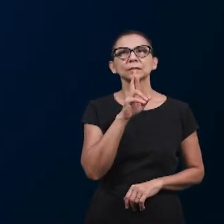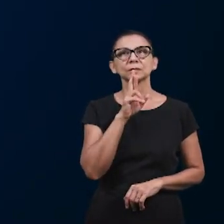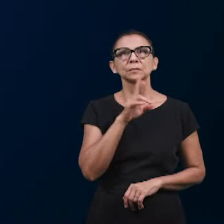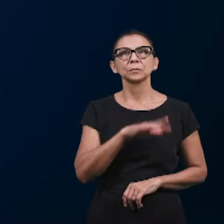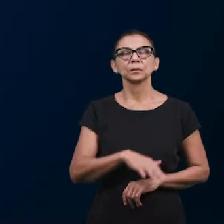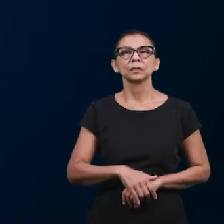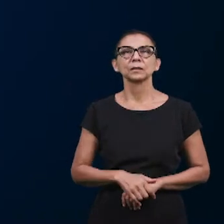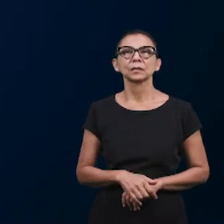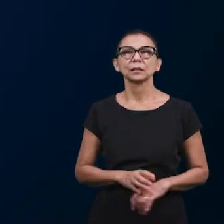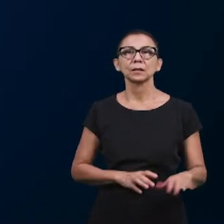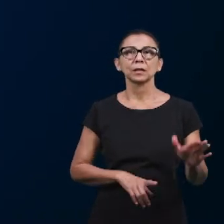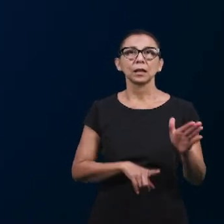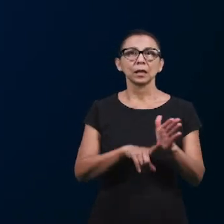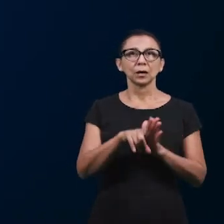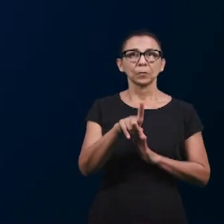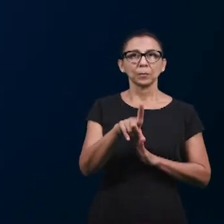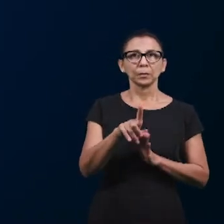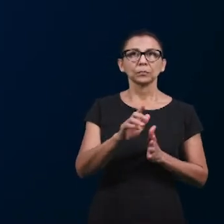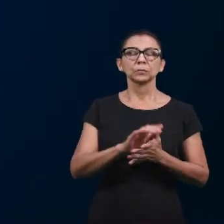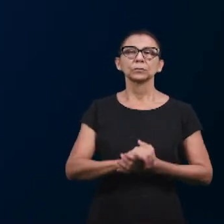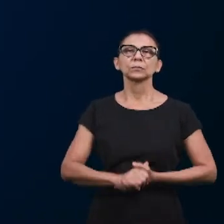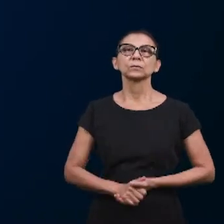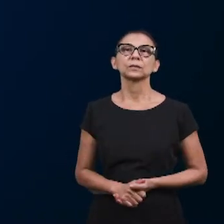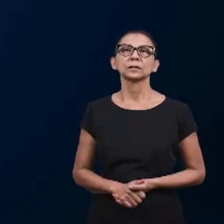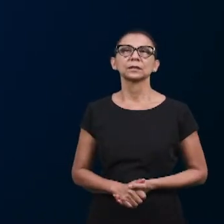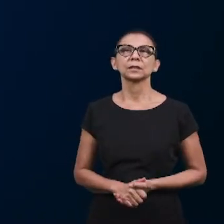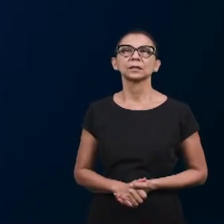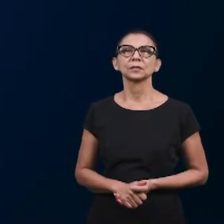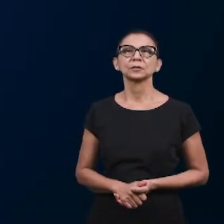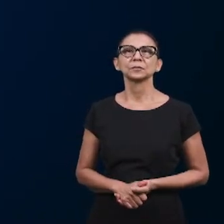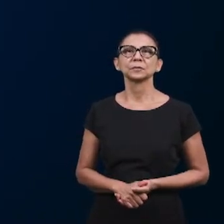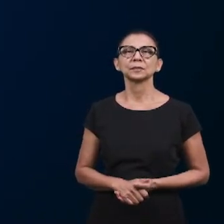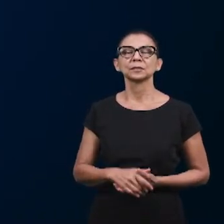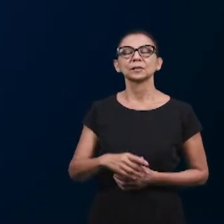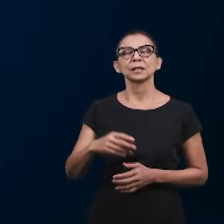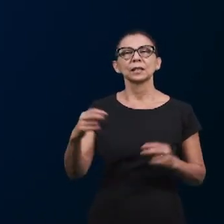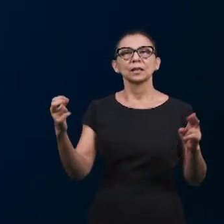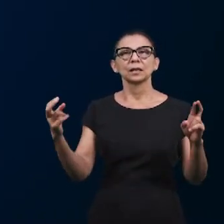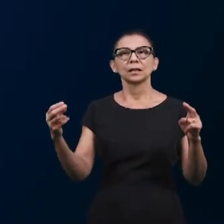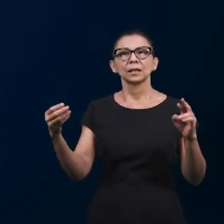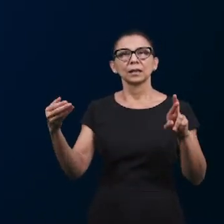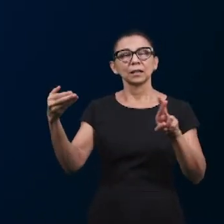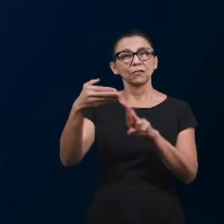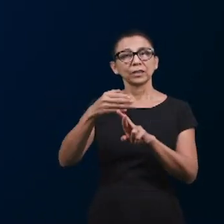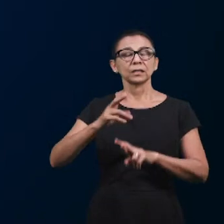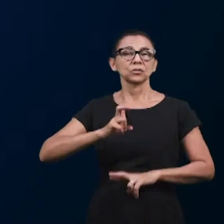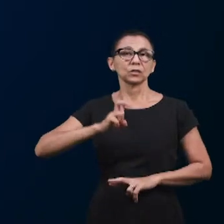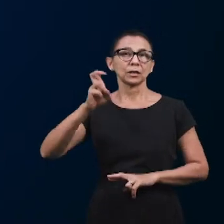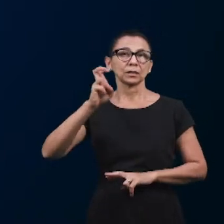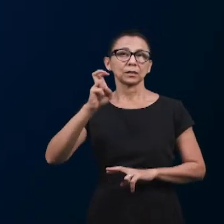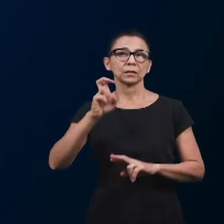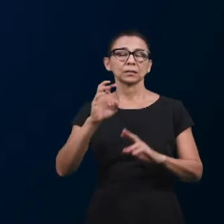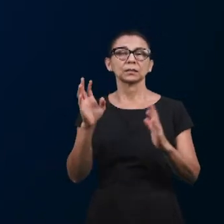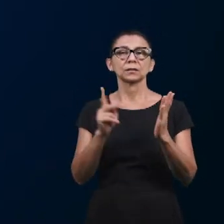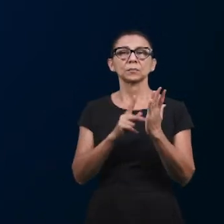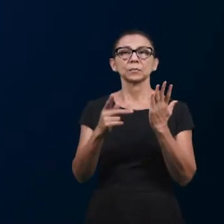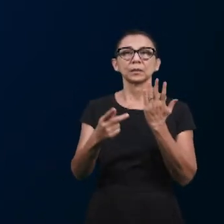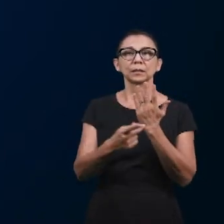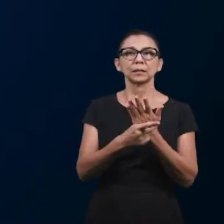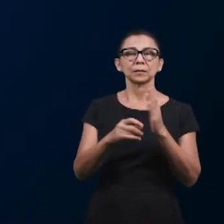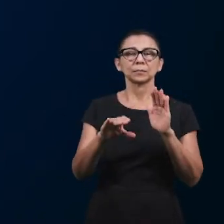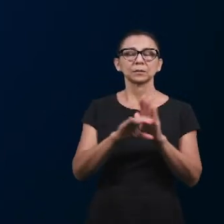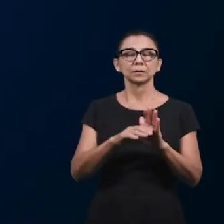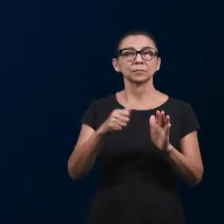la pregunta: ¿cuál es el nombre de la quinta parábola descrita en el capítulo 13